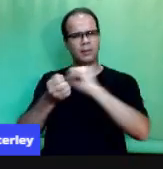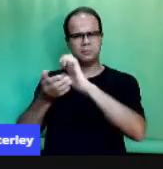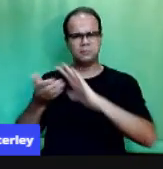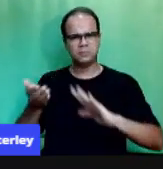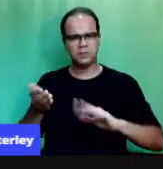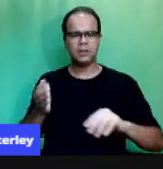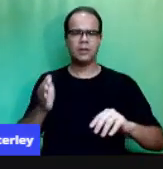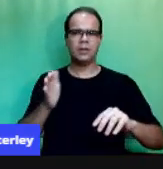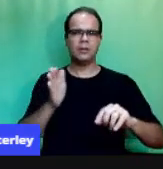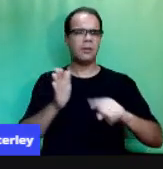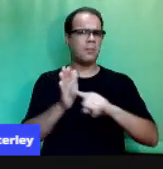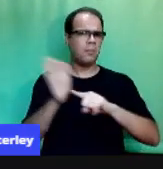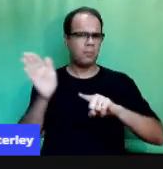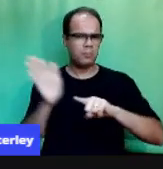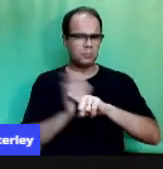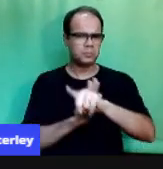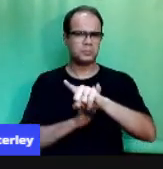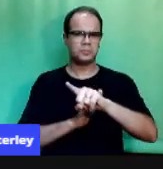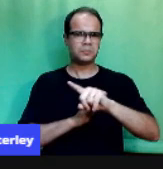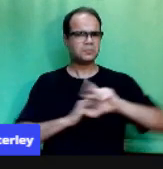pergunta, material,